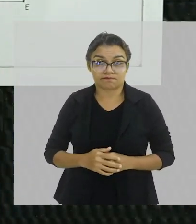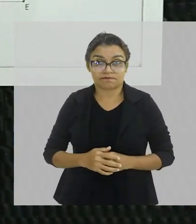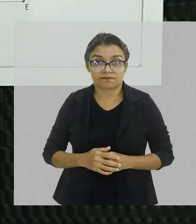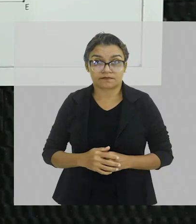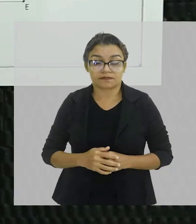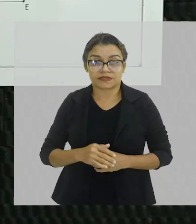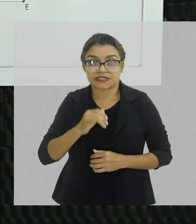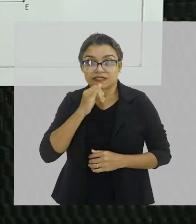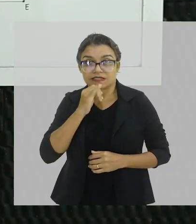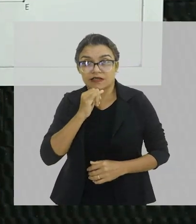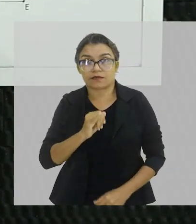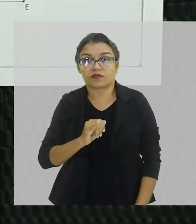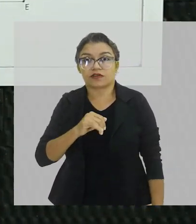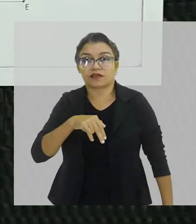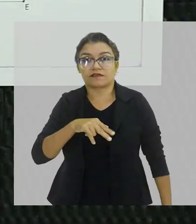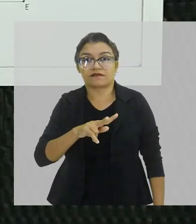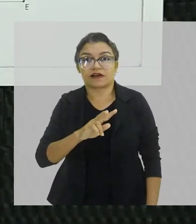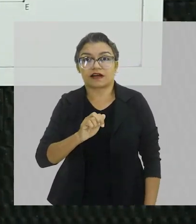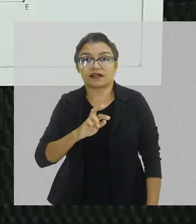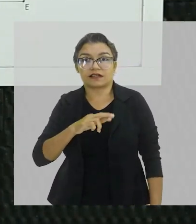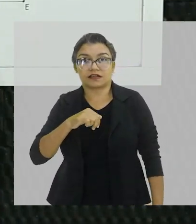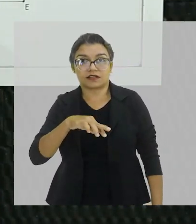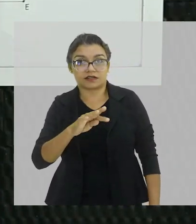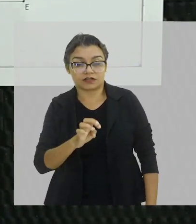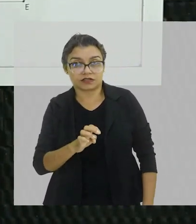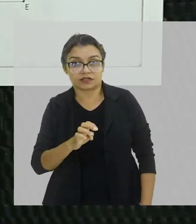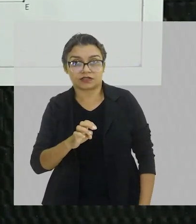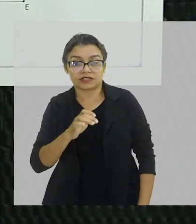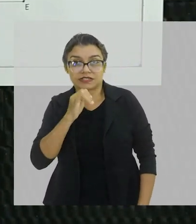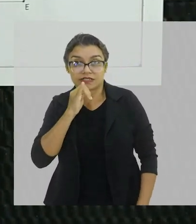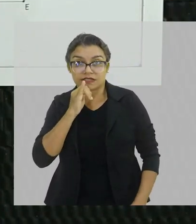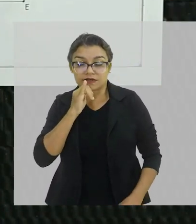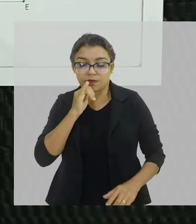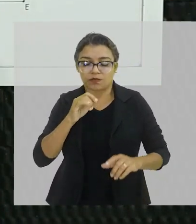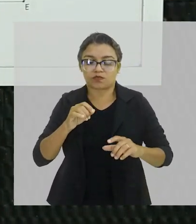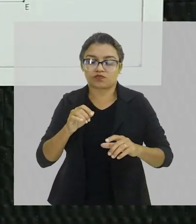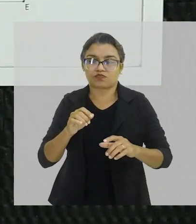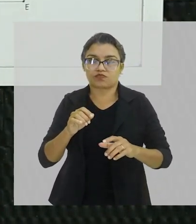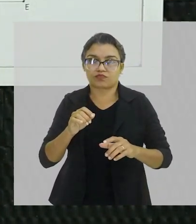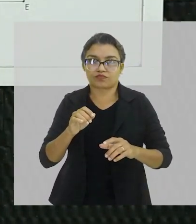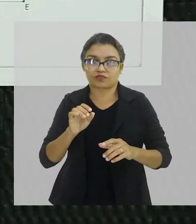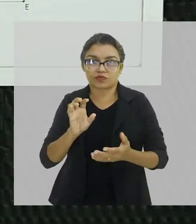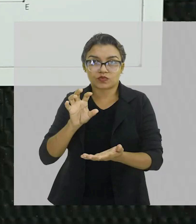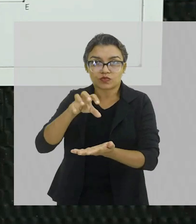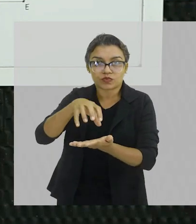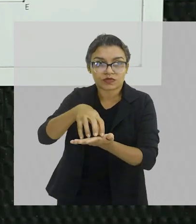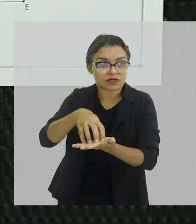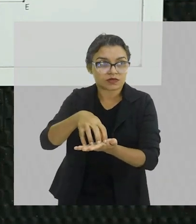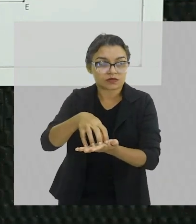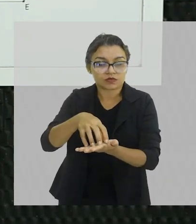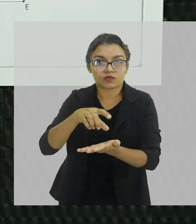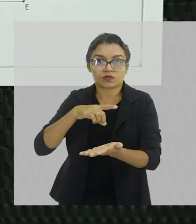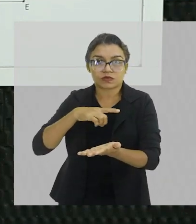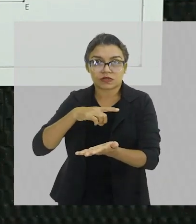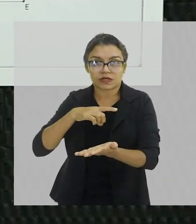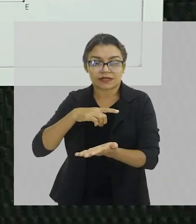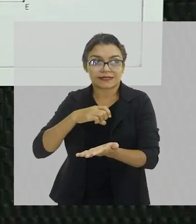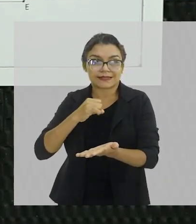que é invariante por rotação, em torno do seu centro, é que essa figura tem um centro aqui, e se